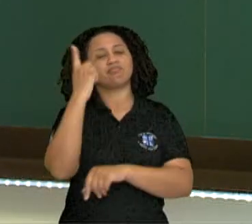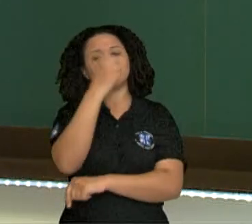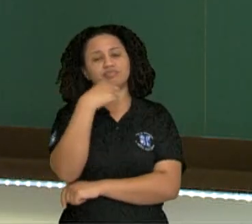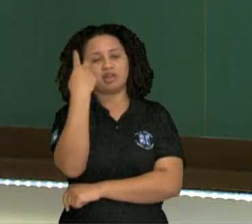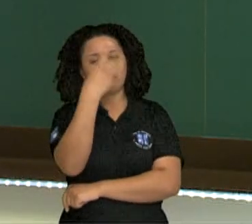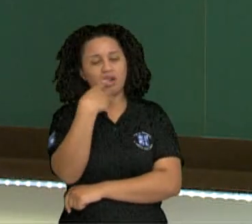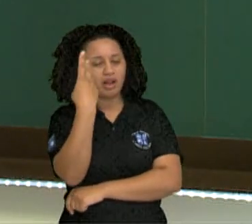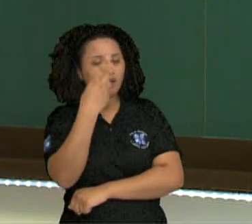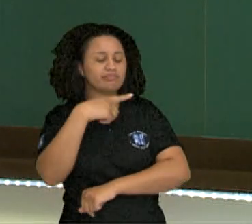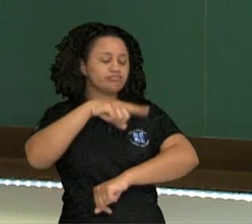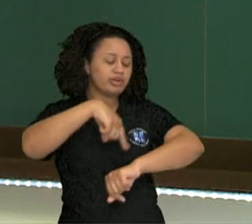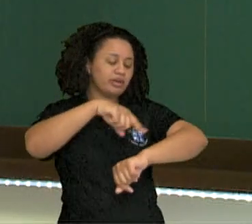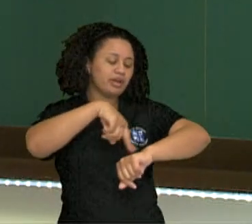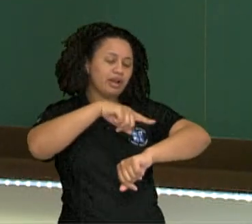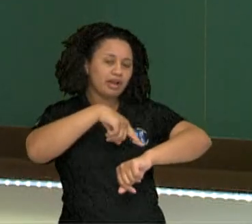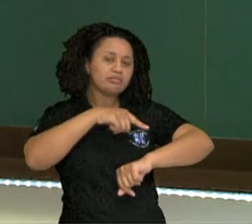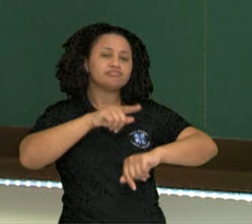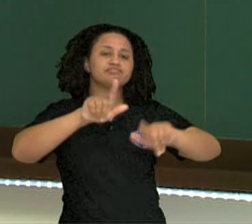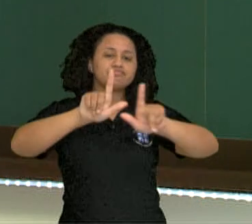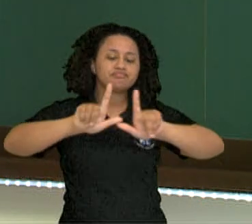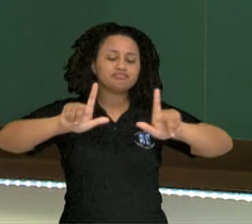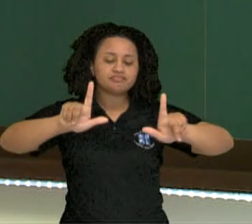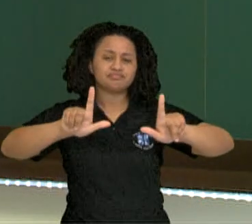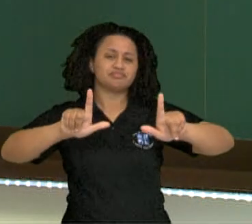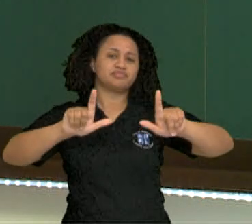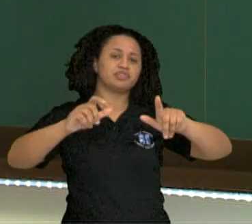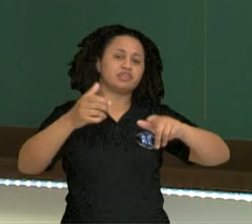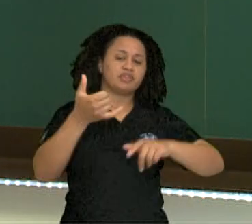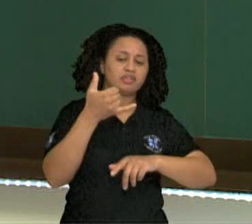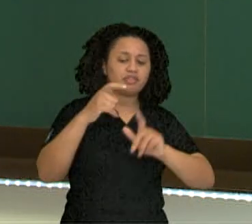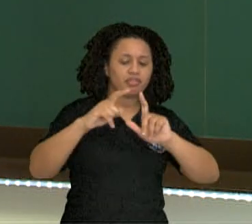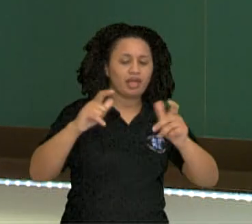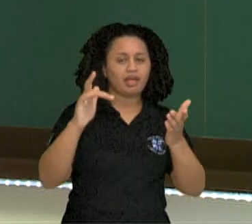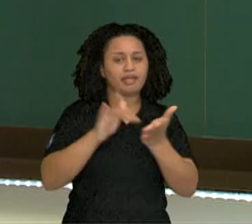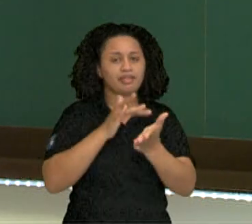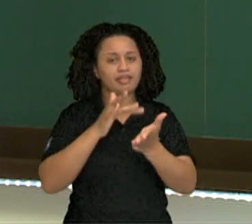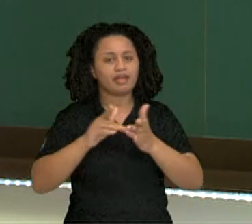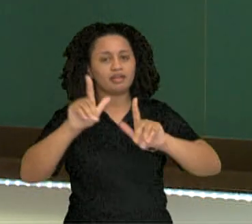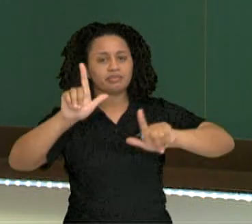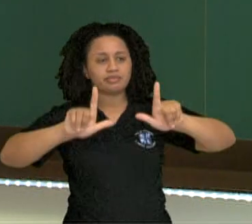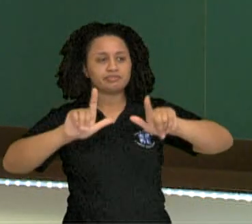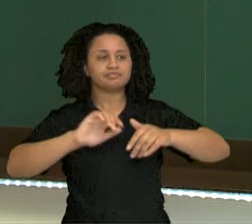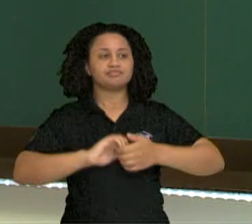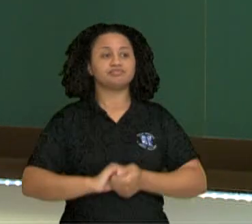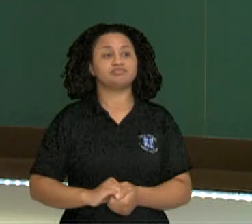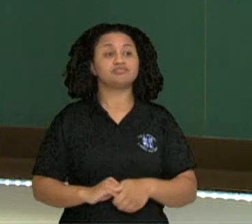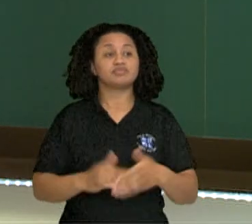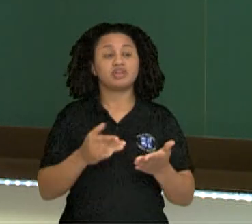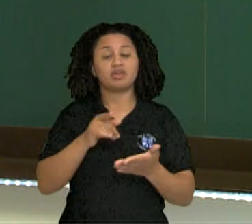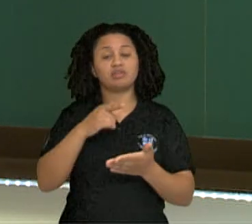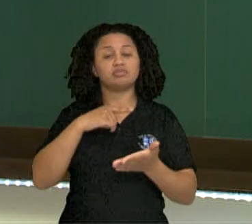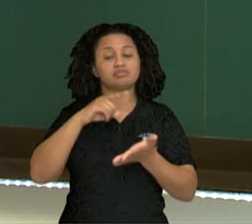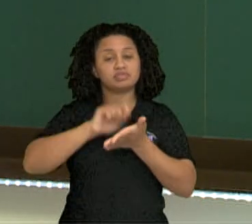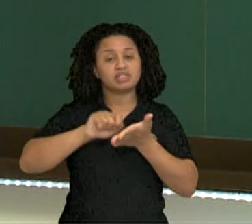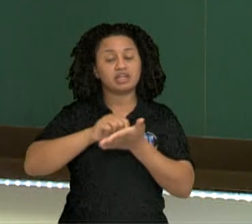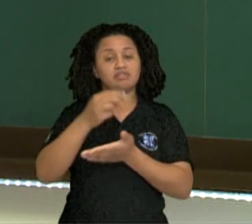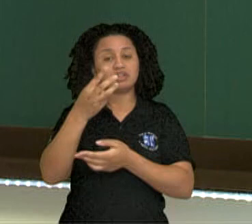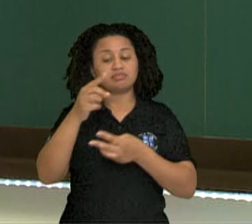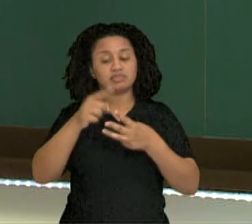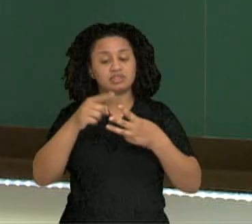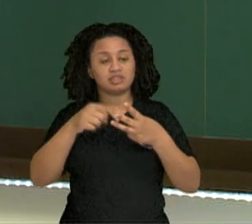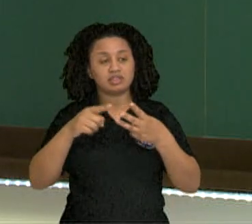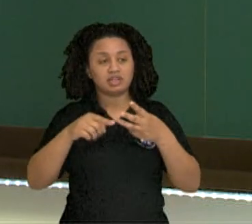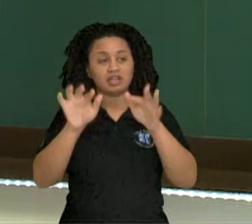muito tempo diante de telas. Delante del leído, escribe 3 frases com